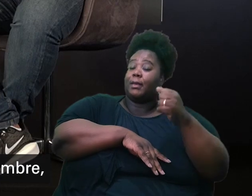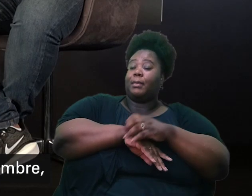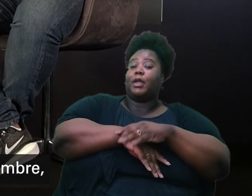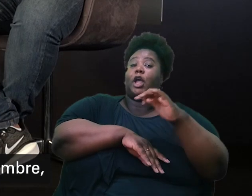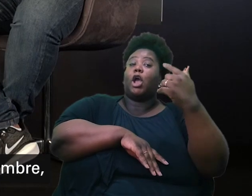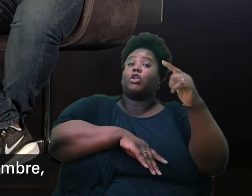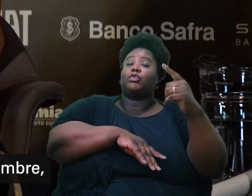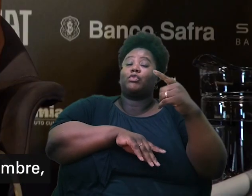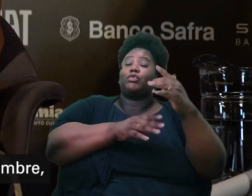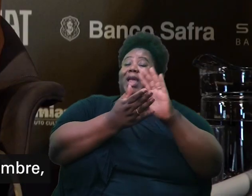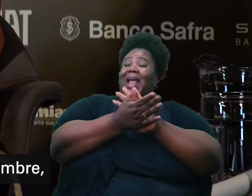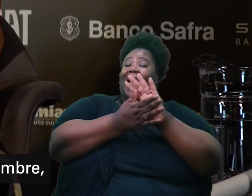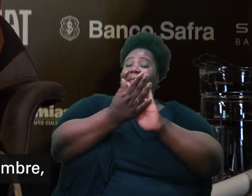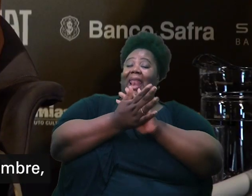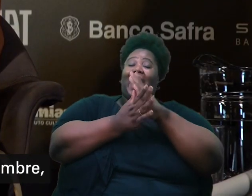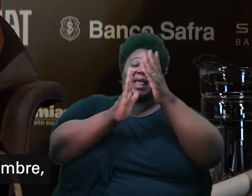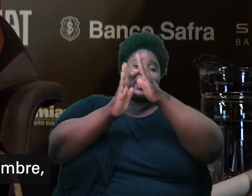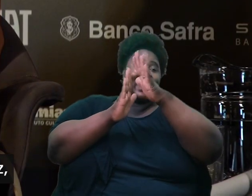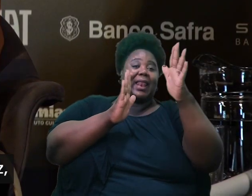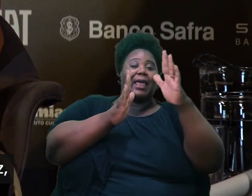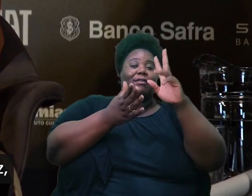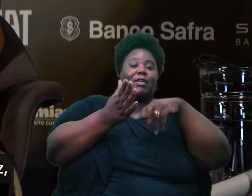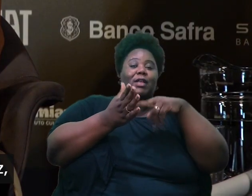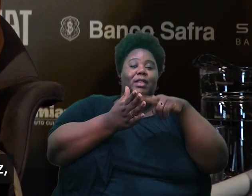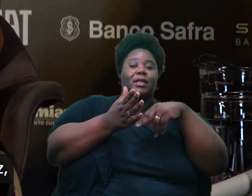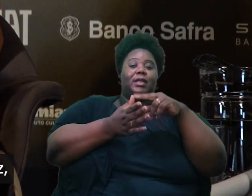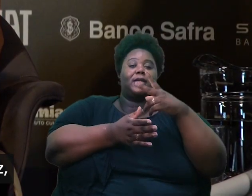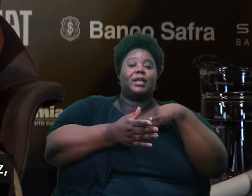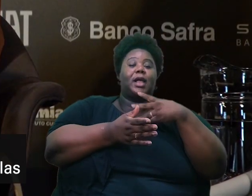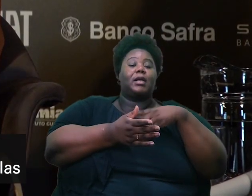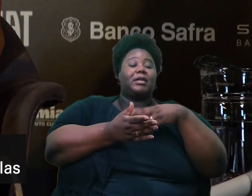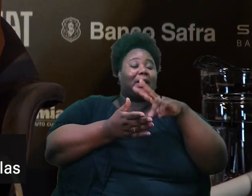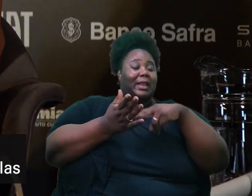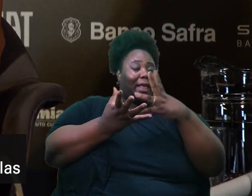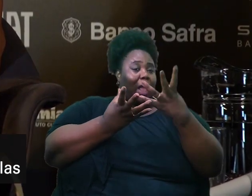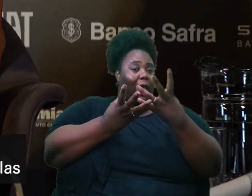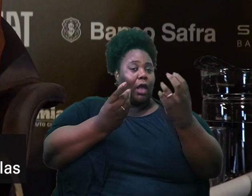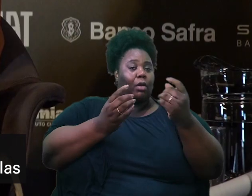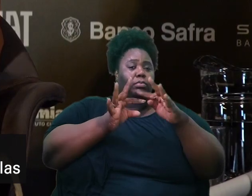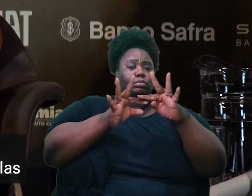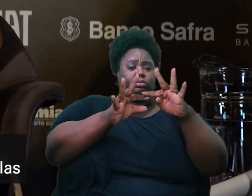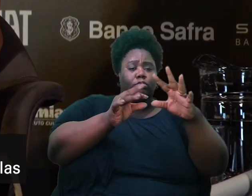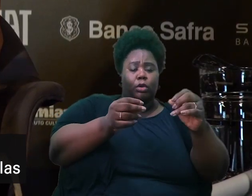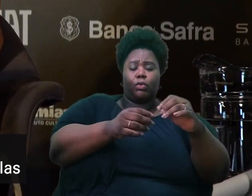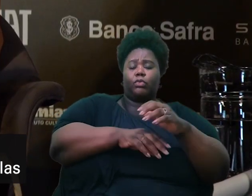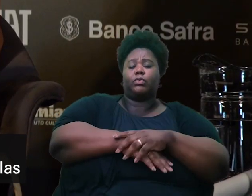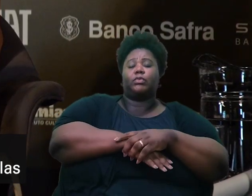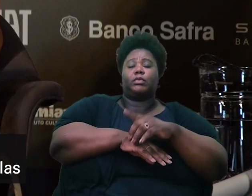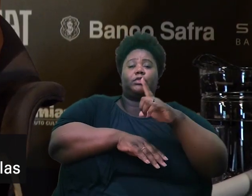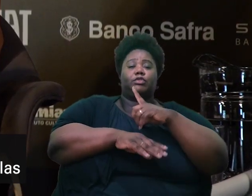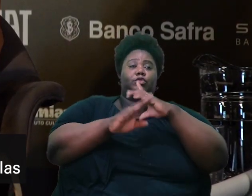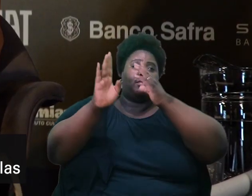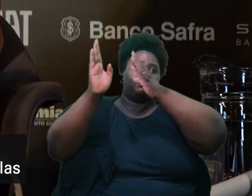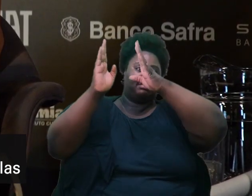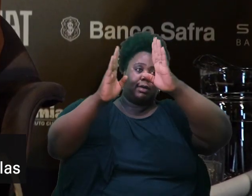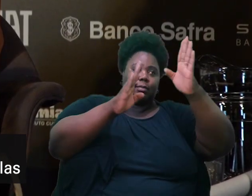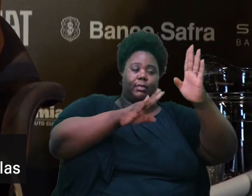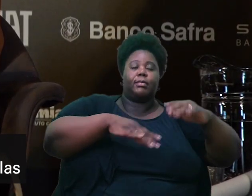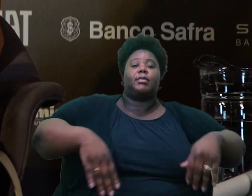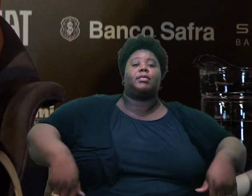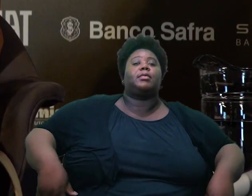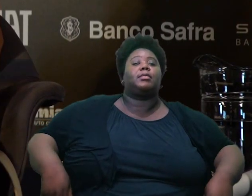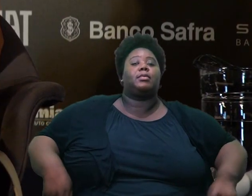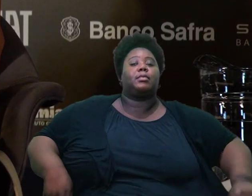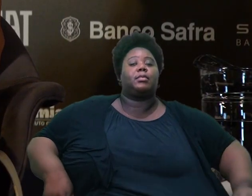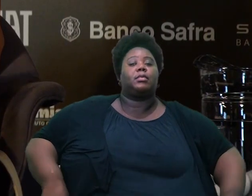havia nenhum livro que eu me lembre. Eu sempre fui uma leitora voraz, então eu lia todos os livros que havia nas bibliotecas das